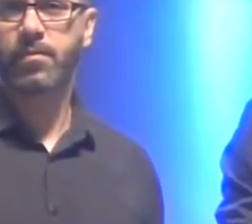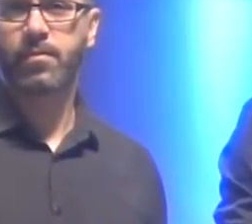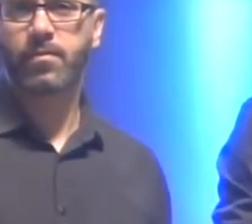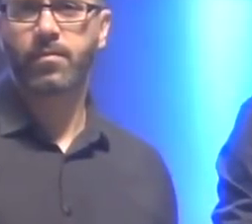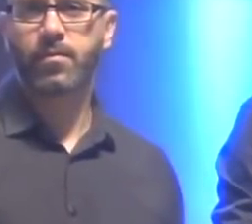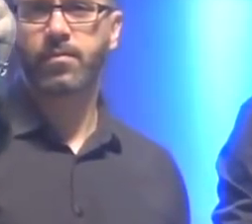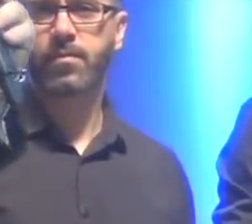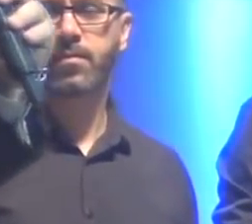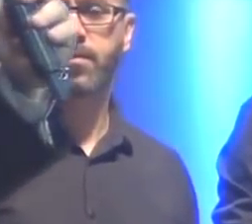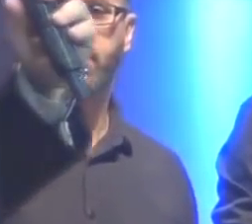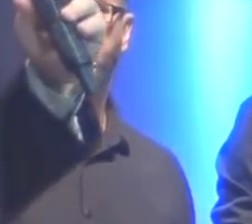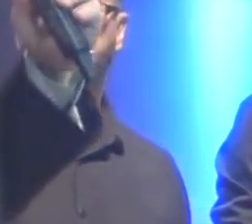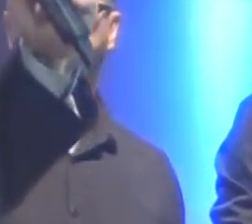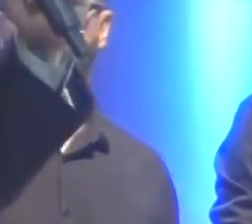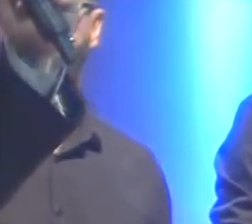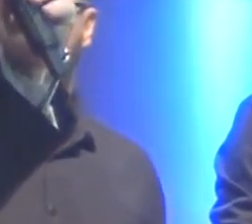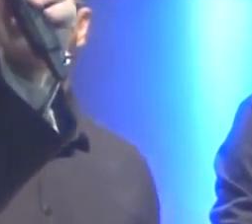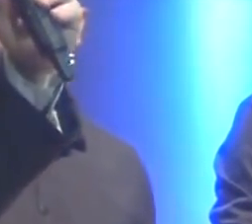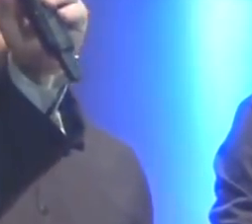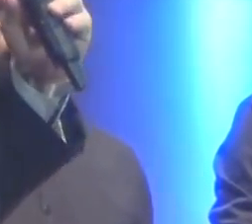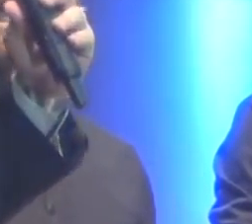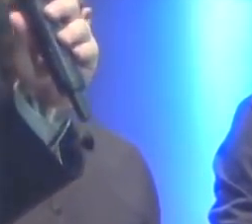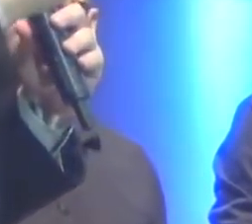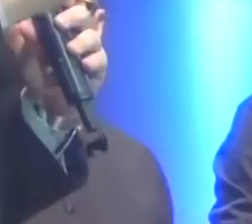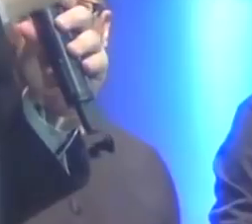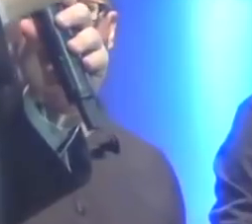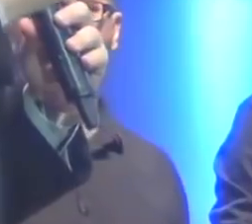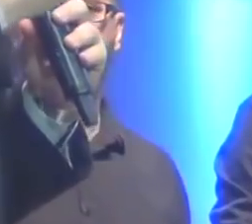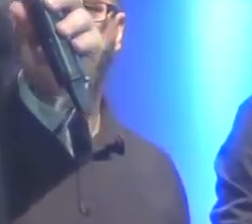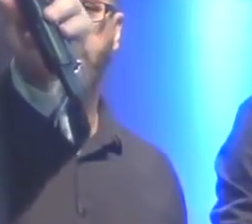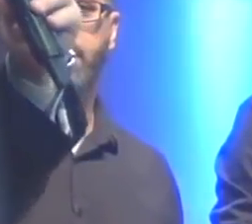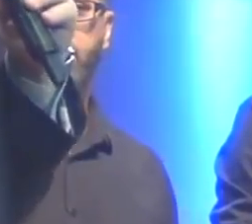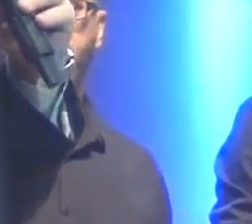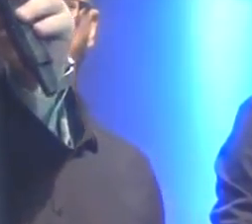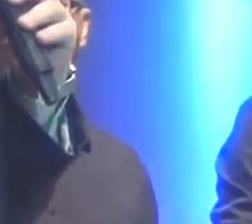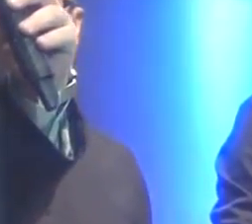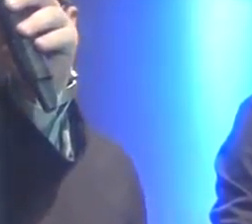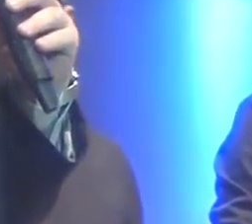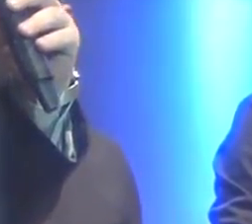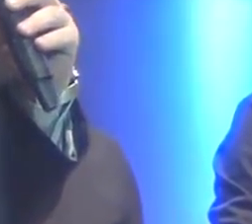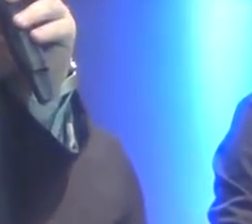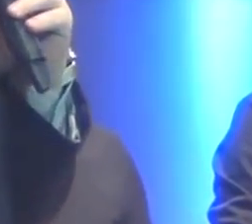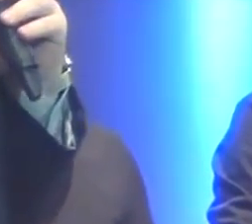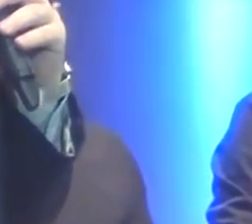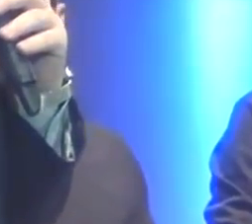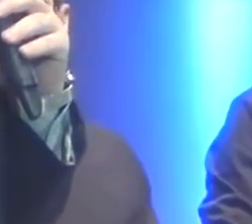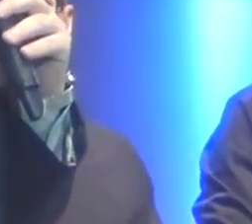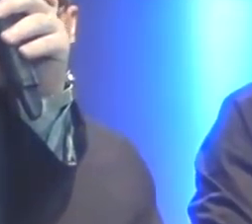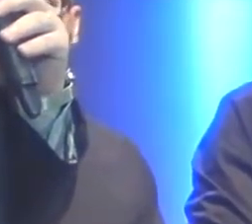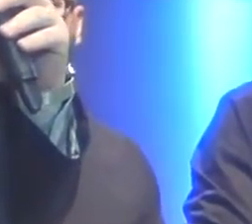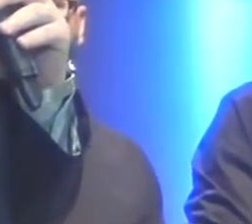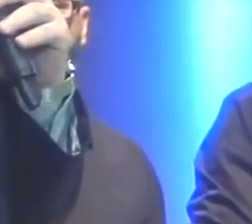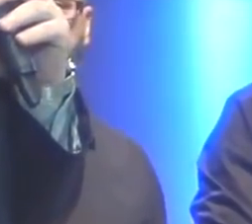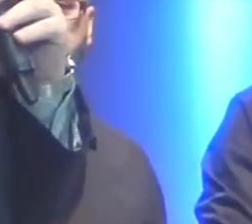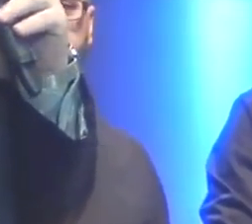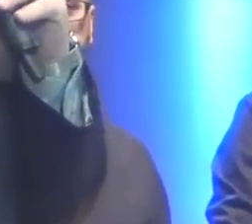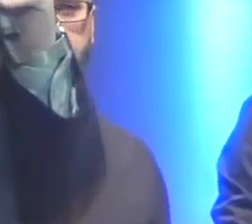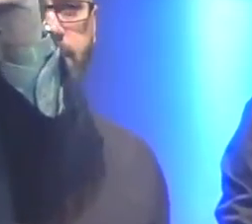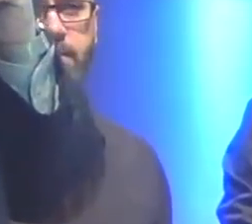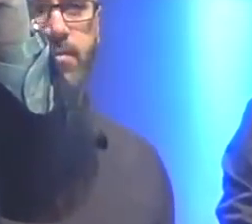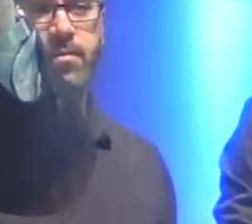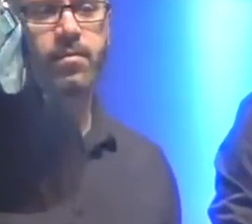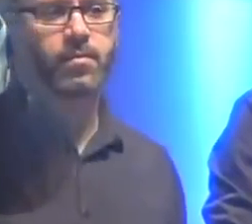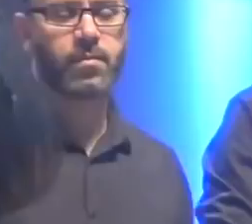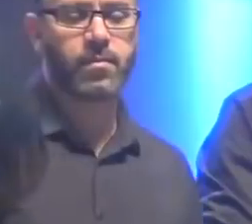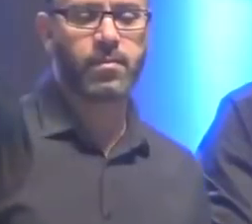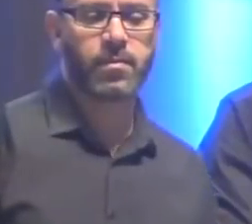você for lendo um trechinho, pede assim: Jesus, me ensina, responde a minha oração, fala comigo. Olha, é